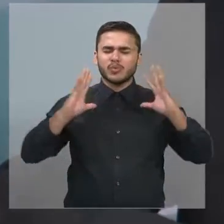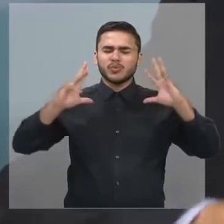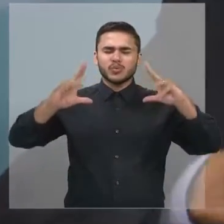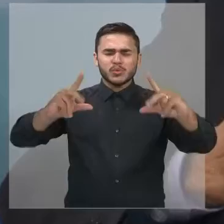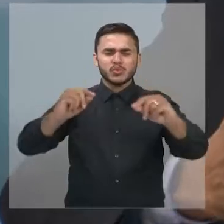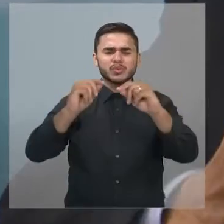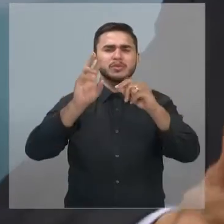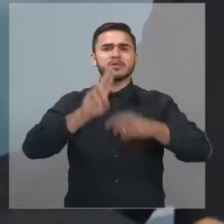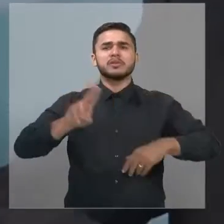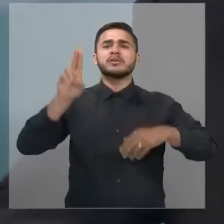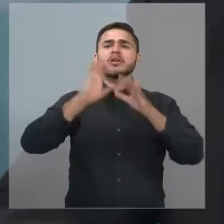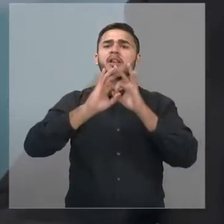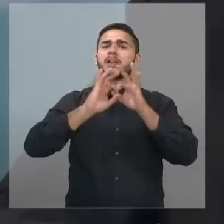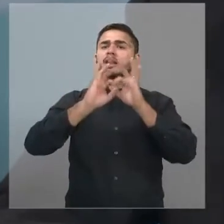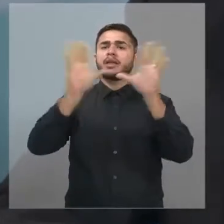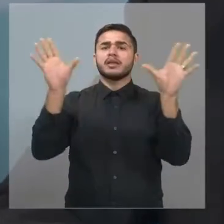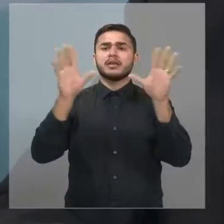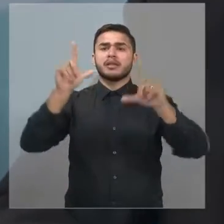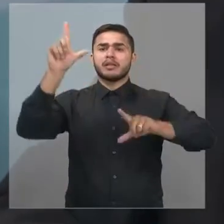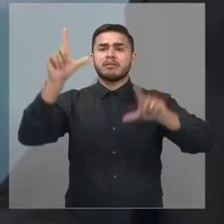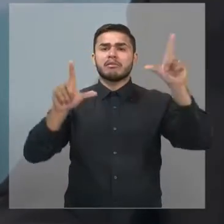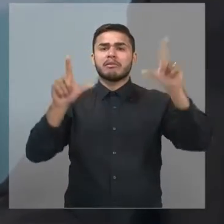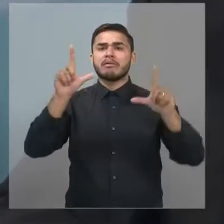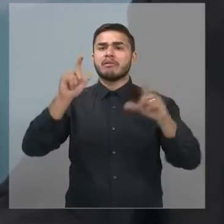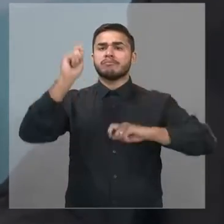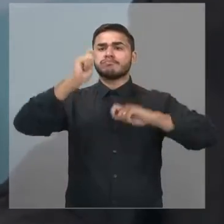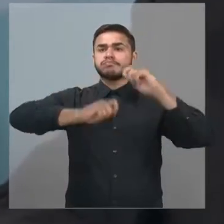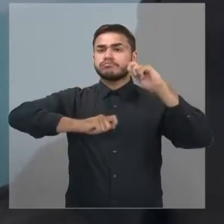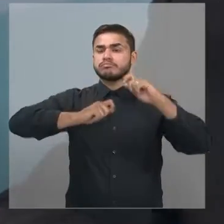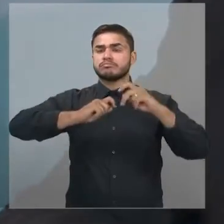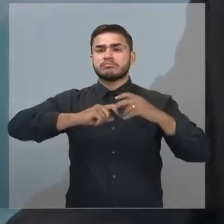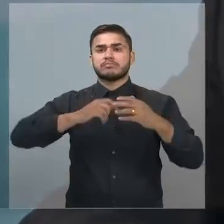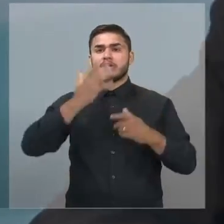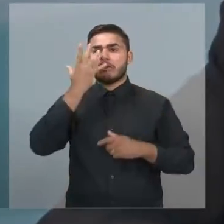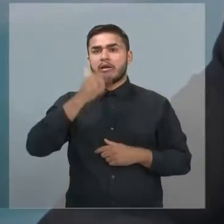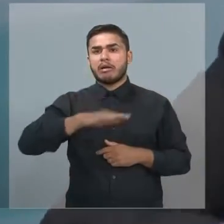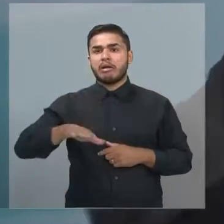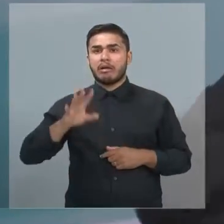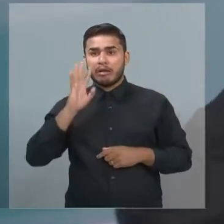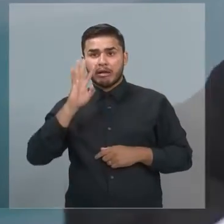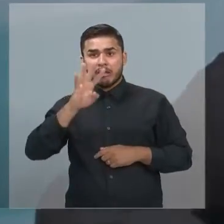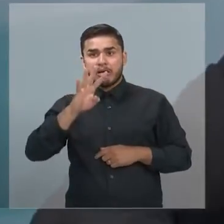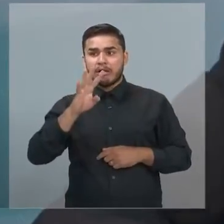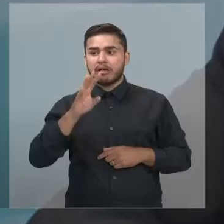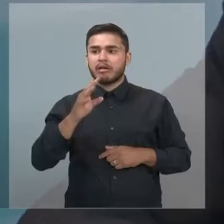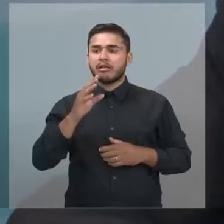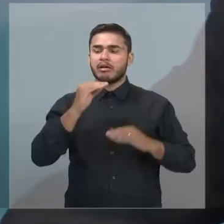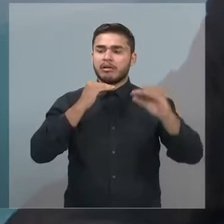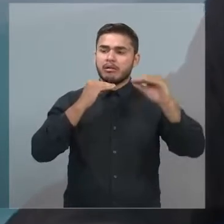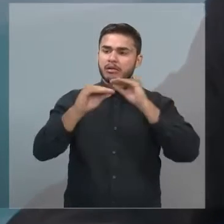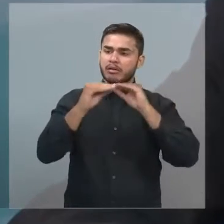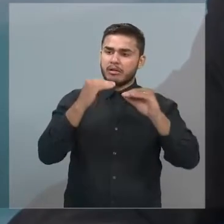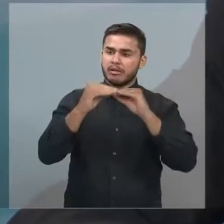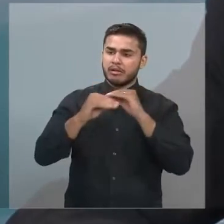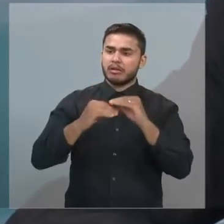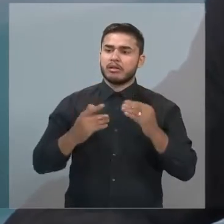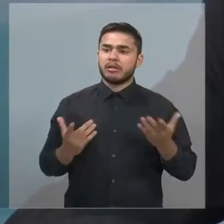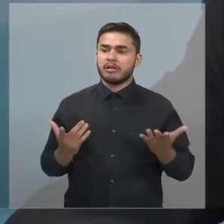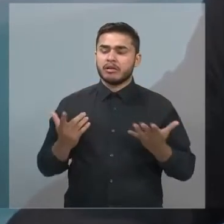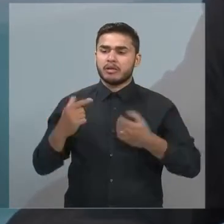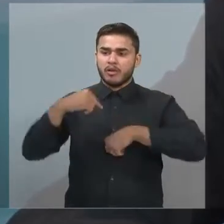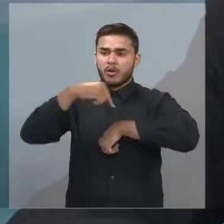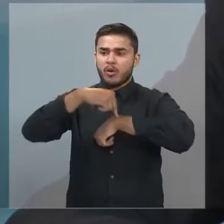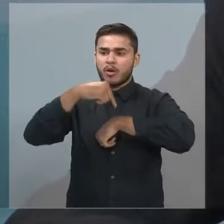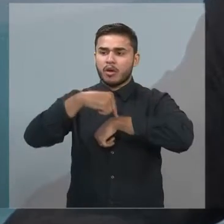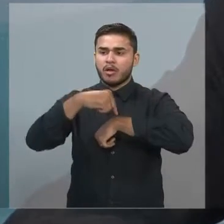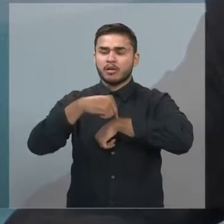de uso abusivo da TV com sexo, para criança repetindo novela no horário